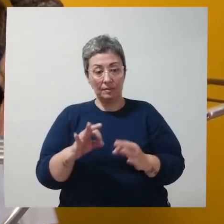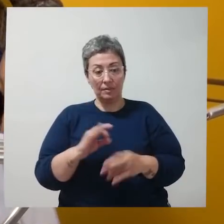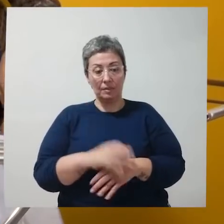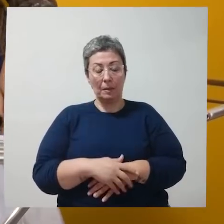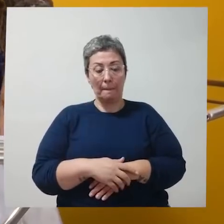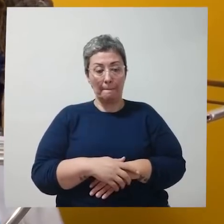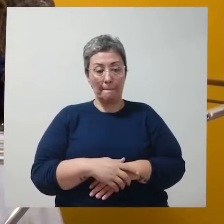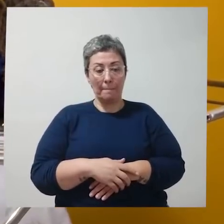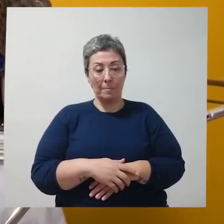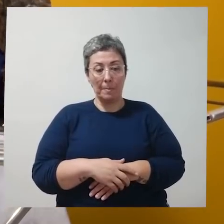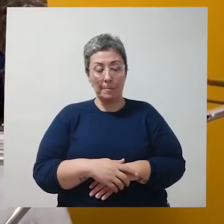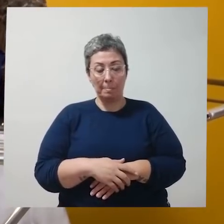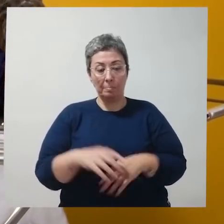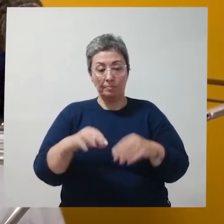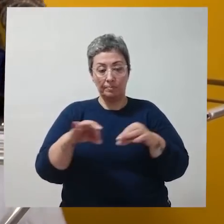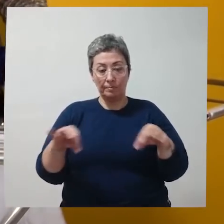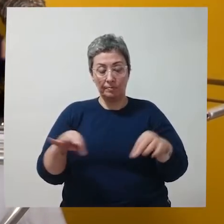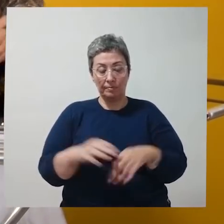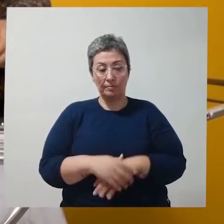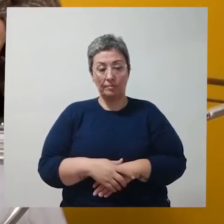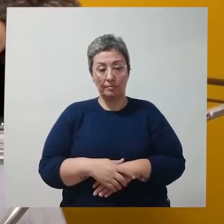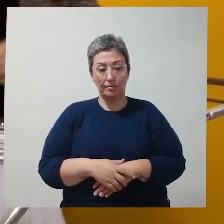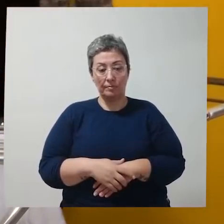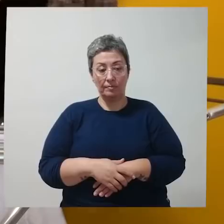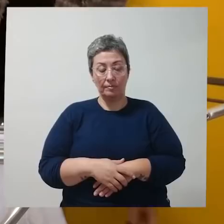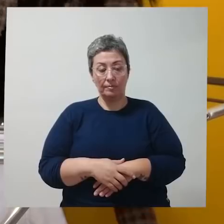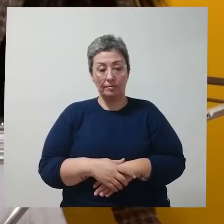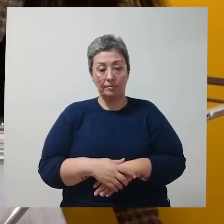Isso. Estica. Muito bem.